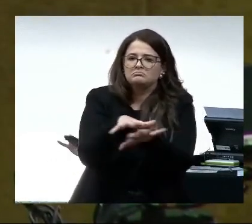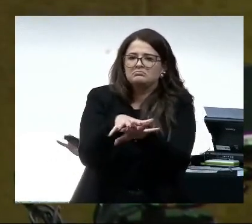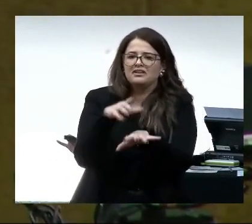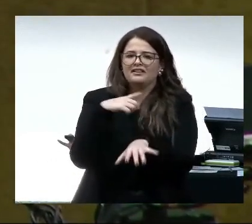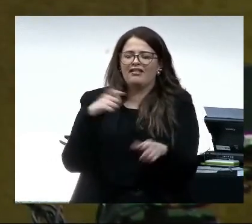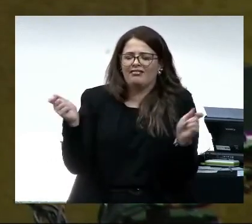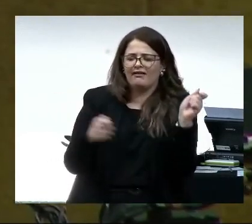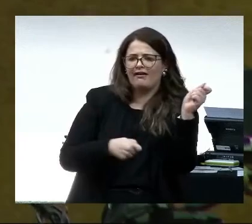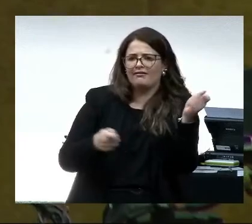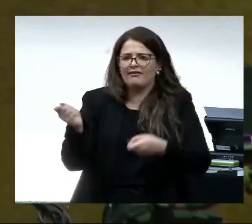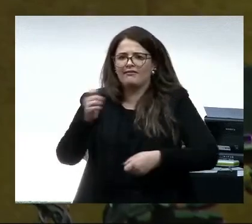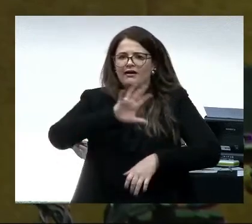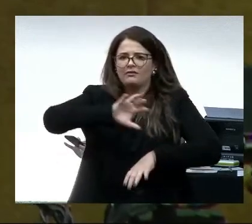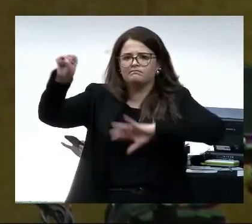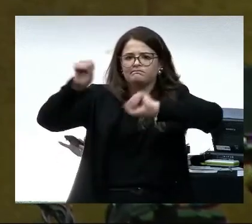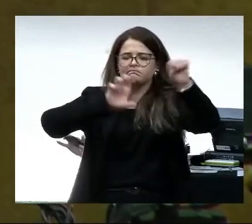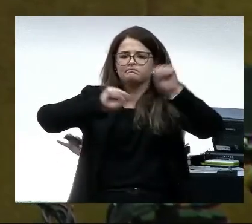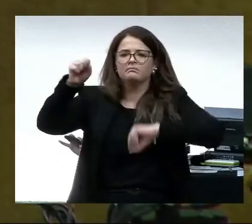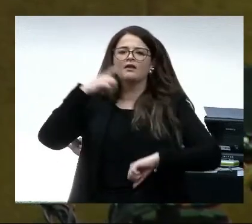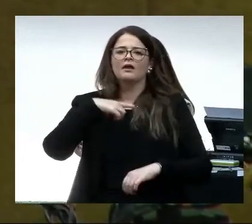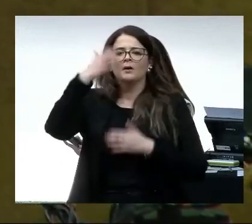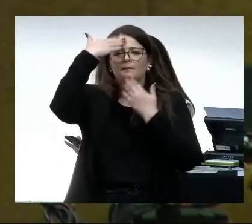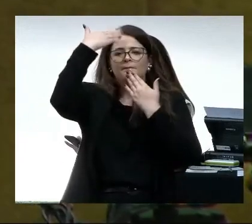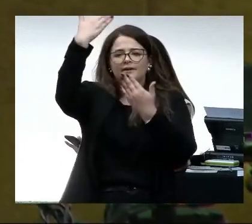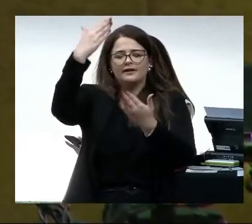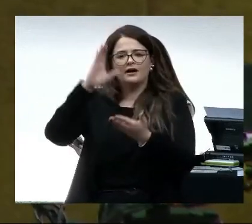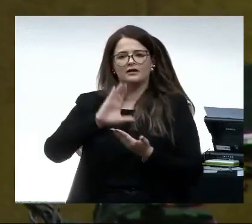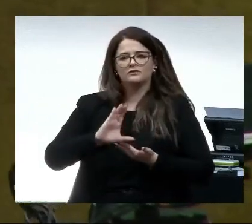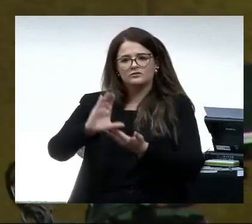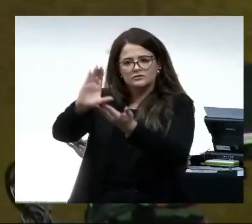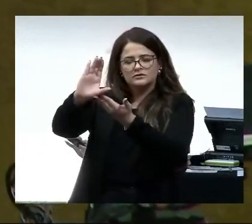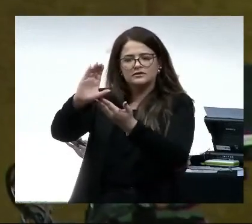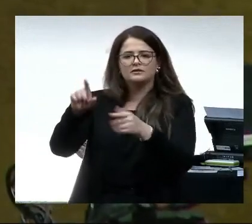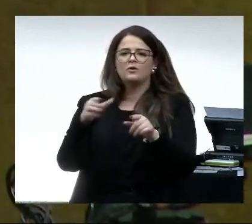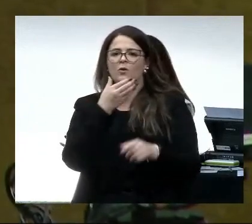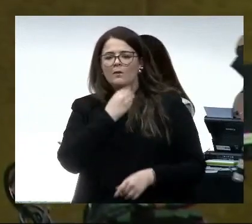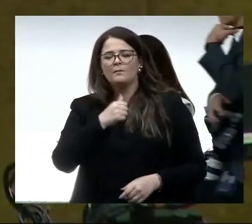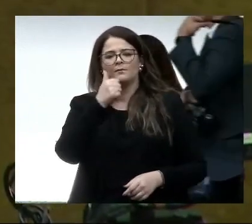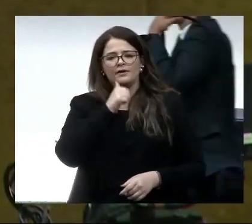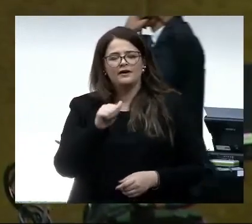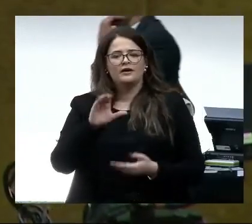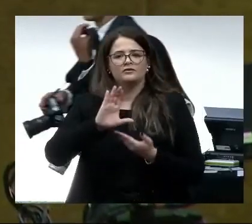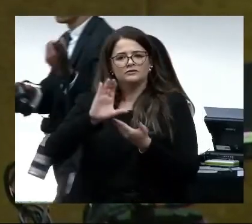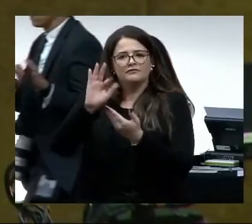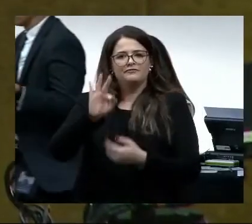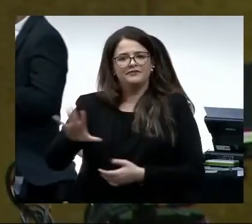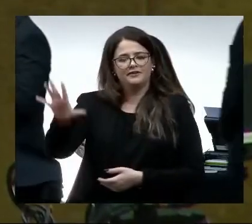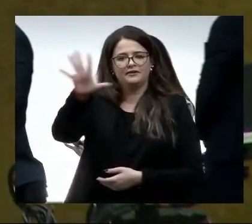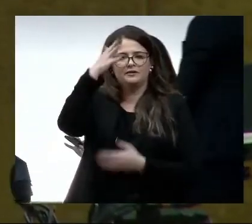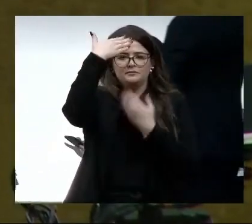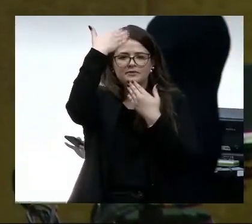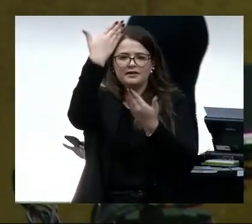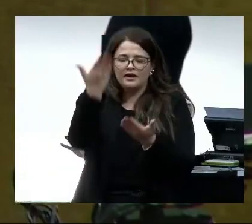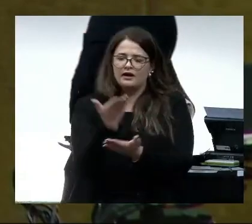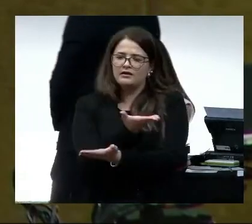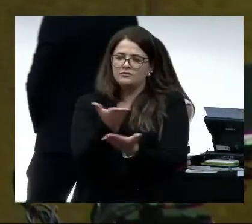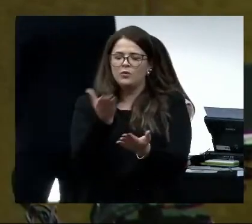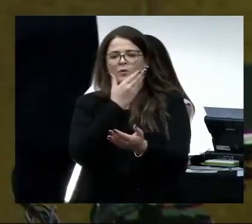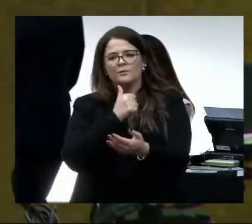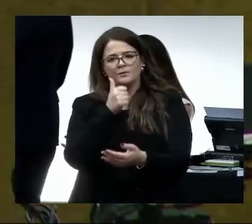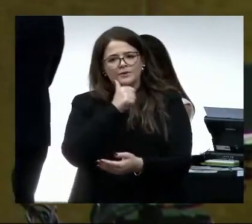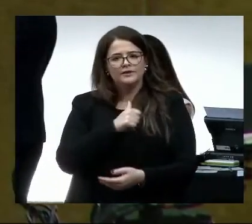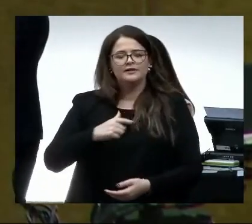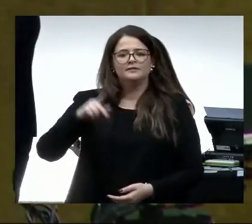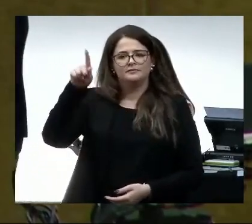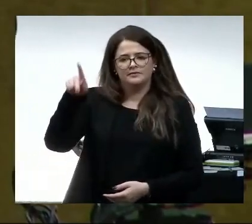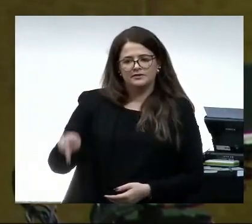realizadora. Obrigado às conselheiras e conselheiros federais. Obrigado, senhores e senhoras